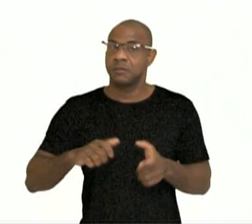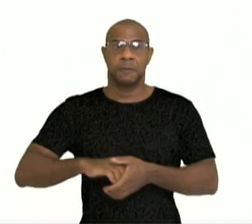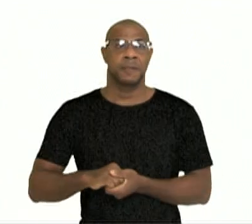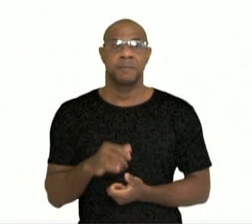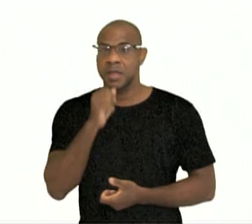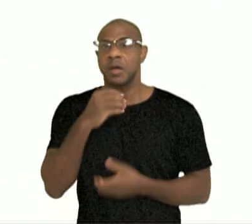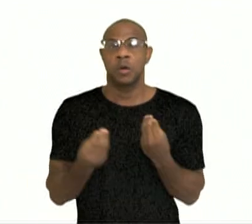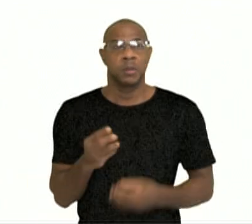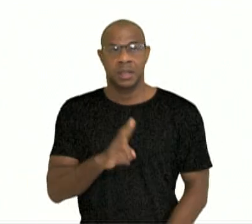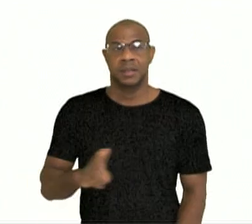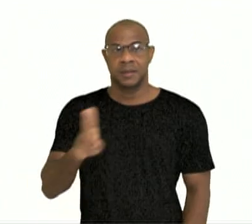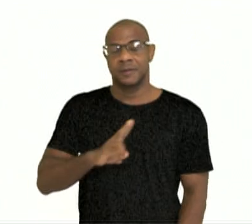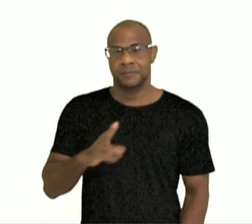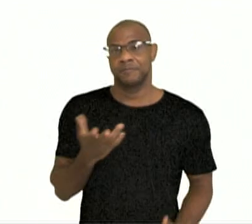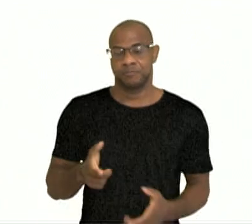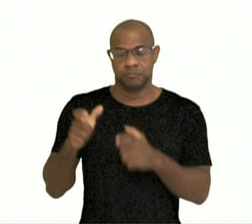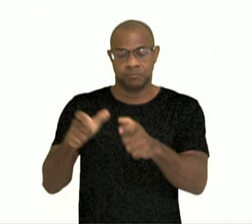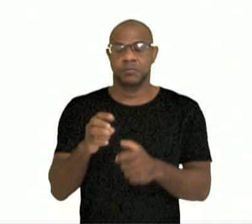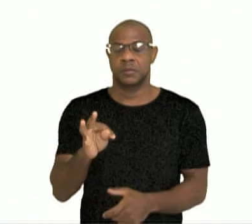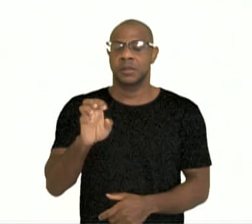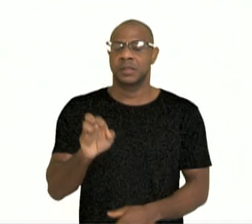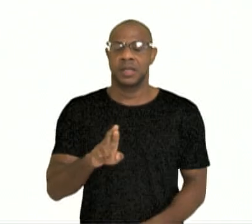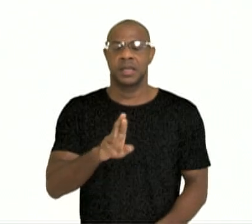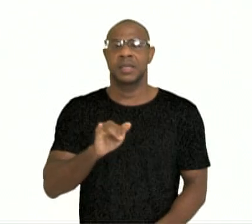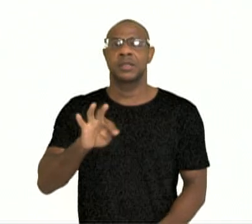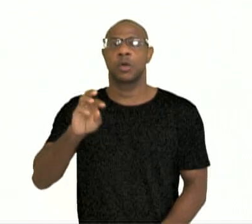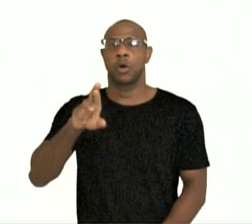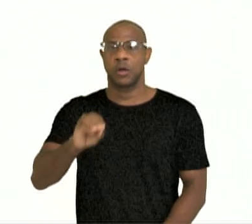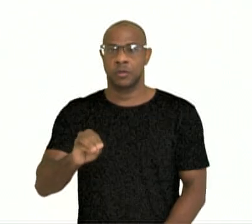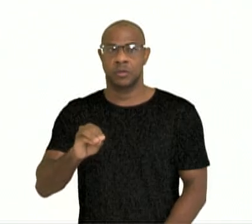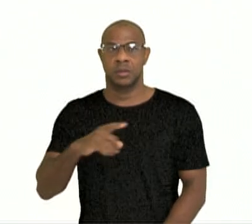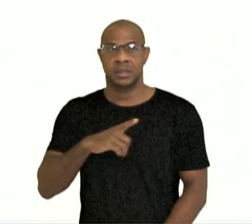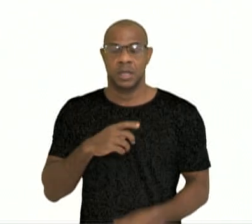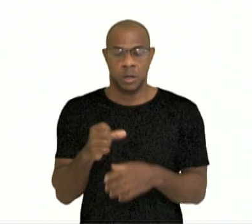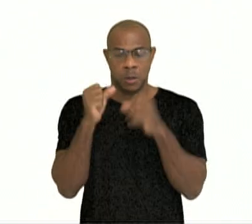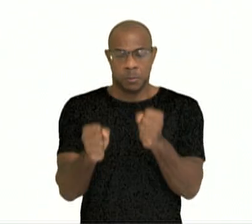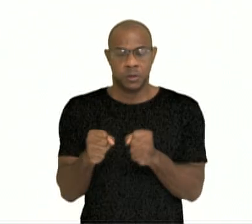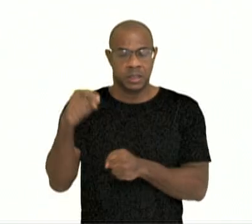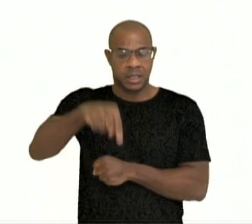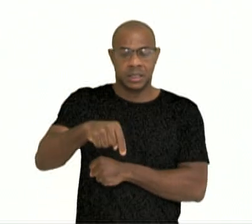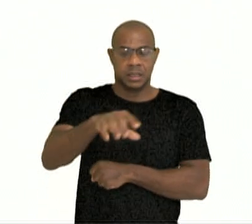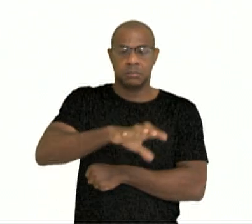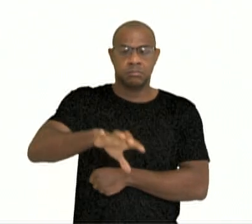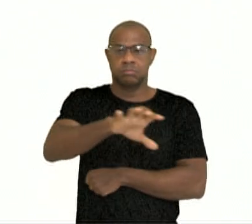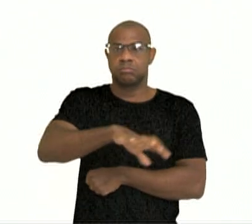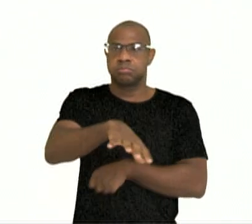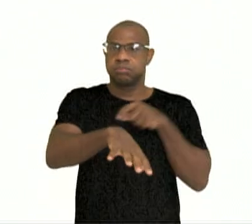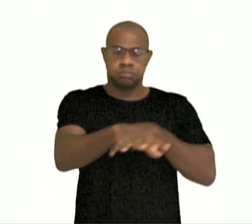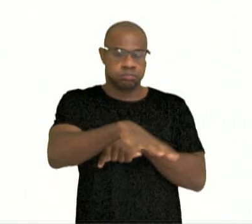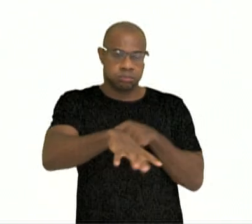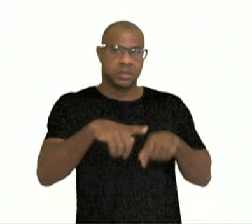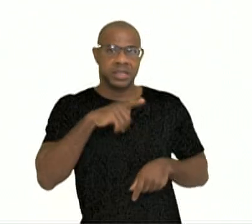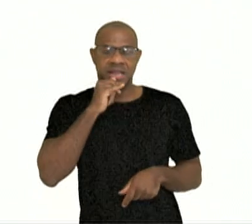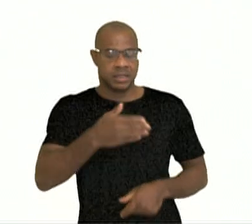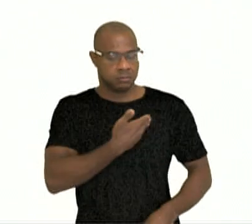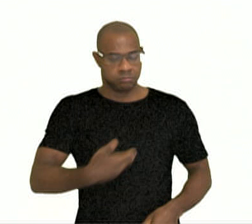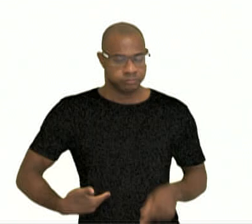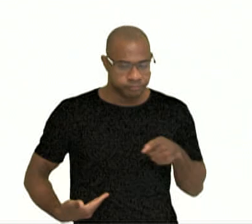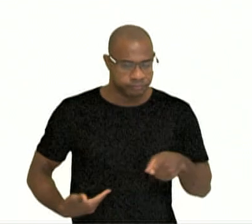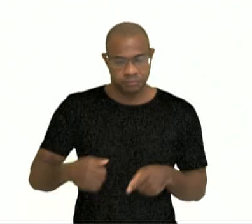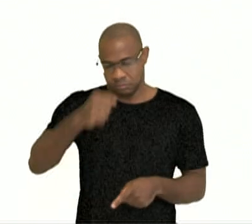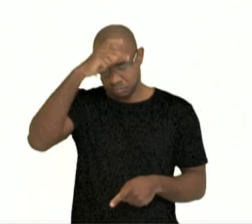que eu uso a palavrinha território? Quando eu tenho ali um poder instituído. Então, eu tenho um governo, eu tenho